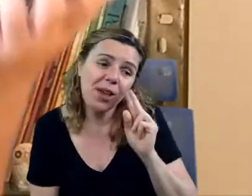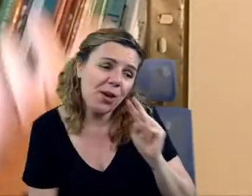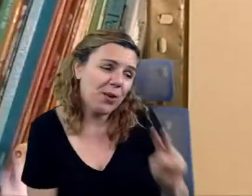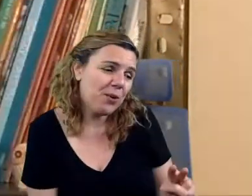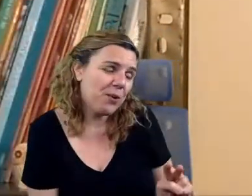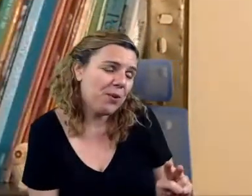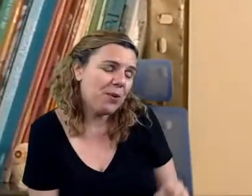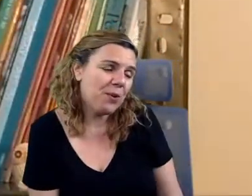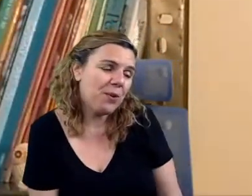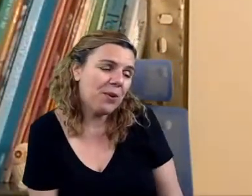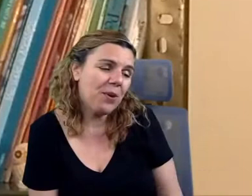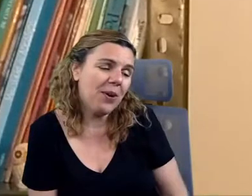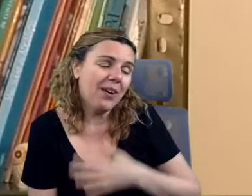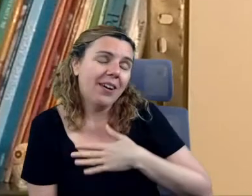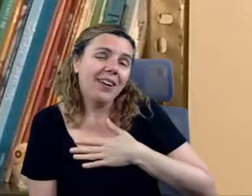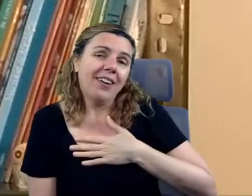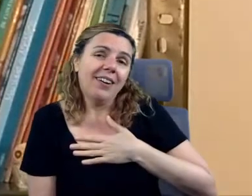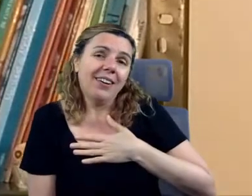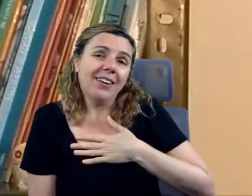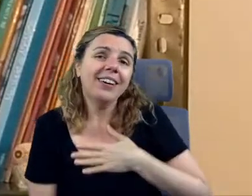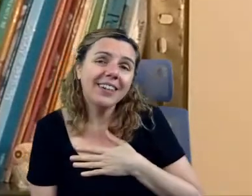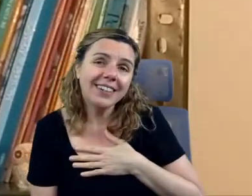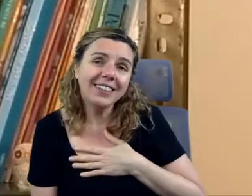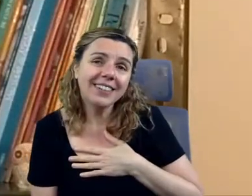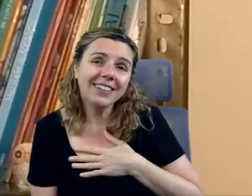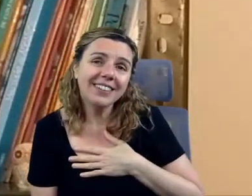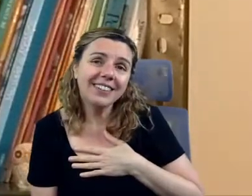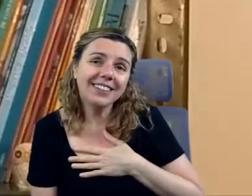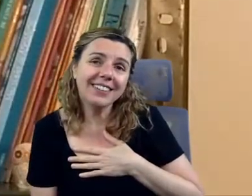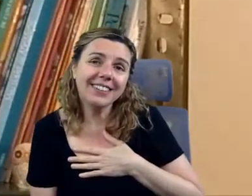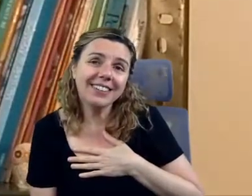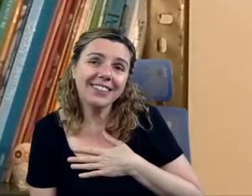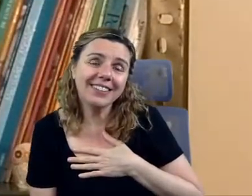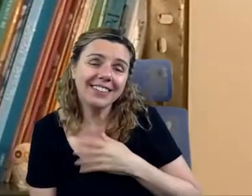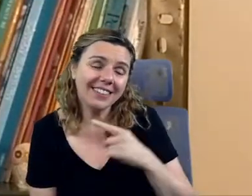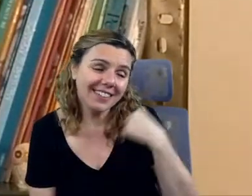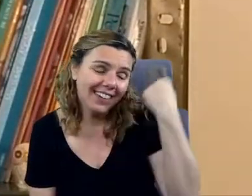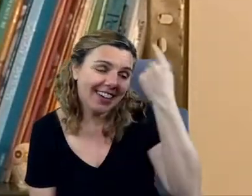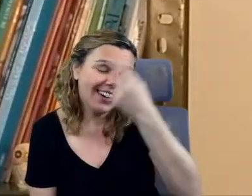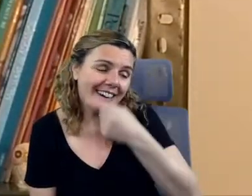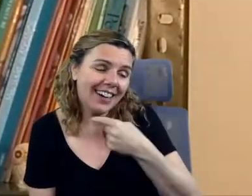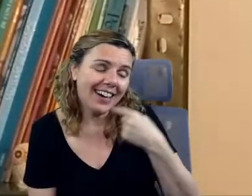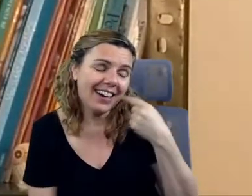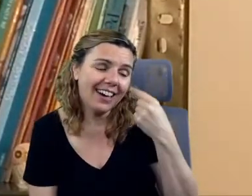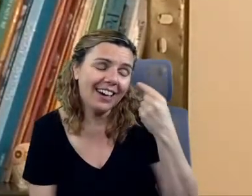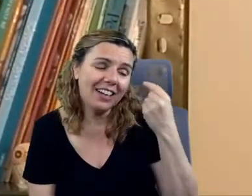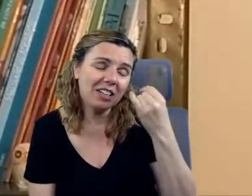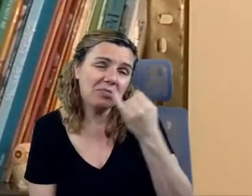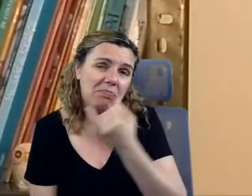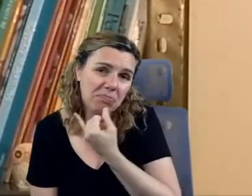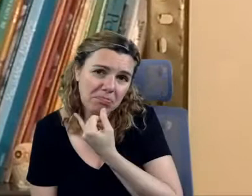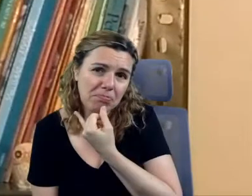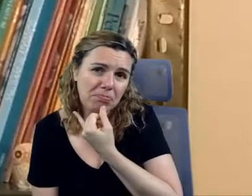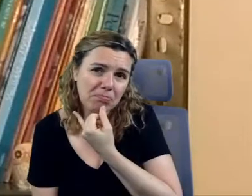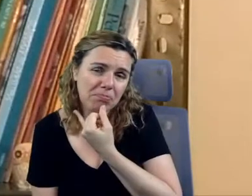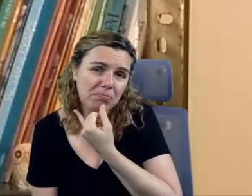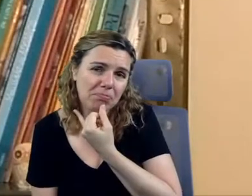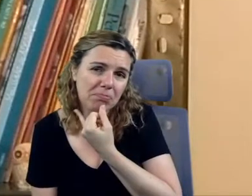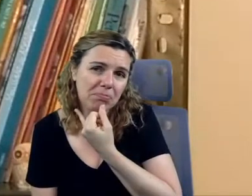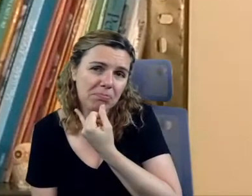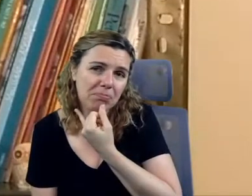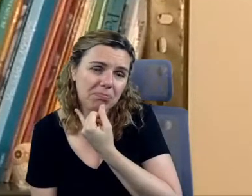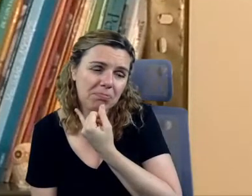Gabriel ficou olhando, suspirou resignado. Sua cara se anuviou de